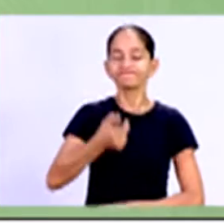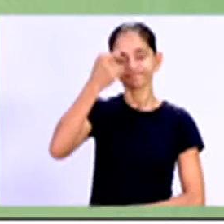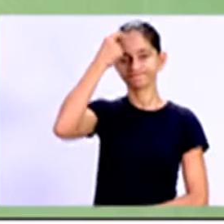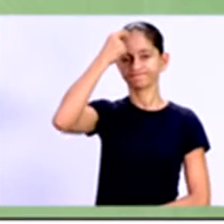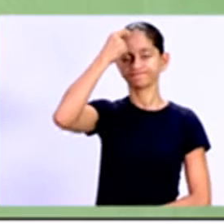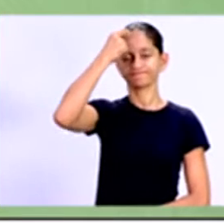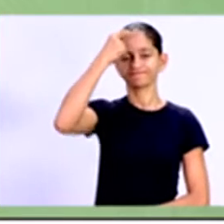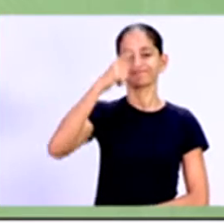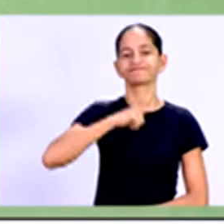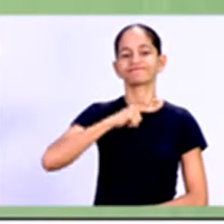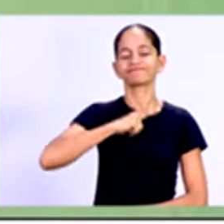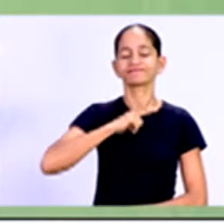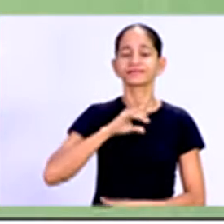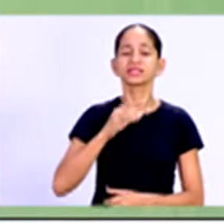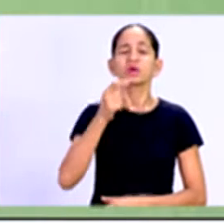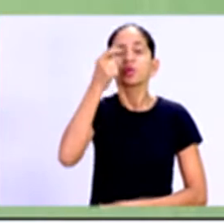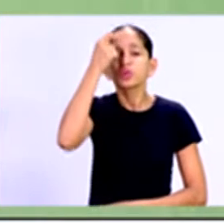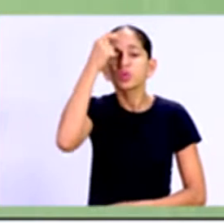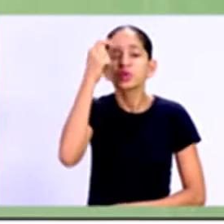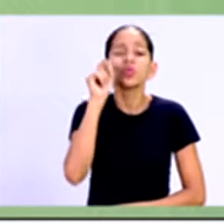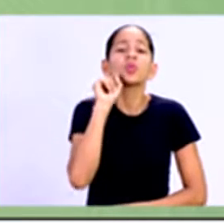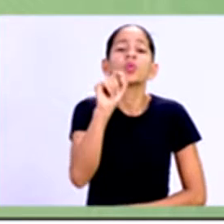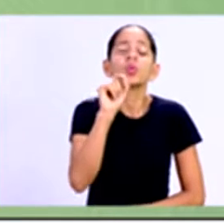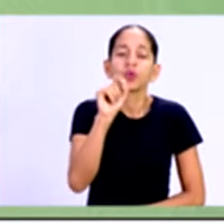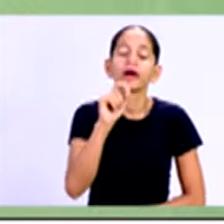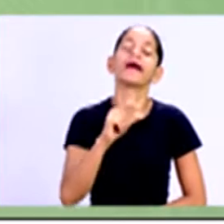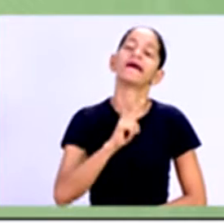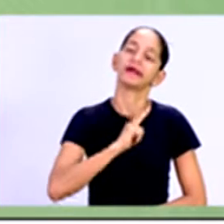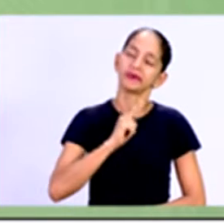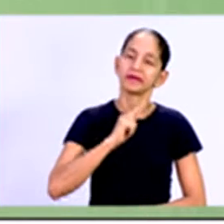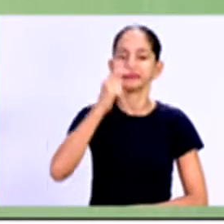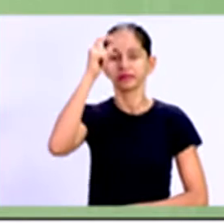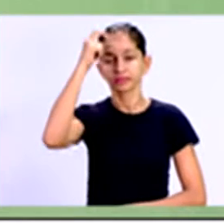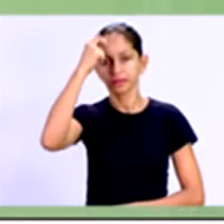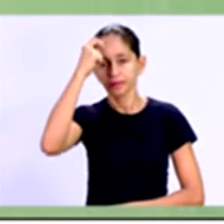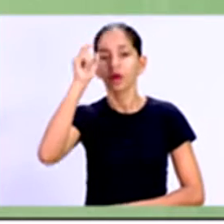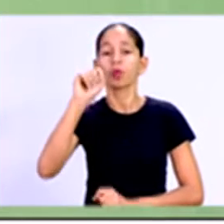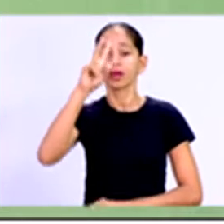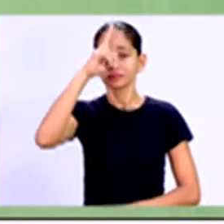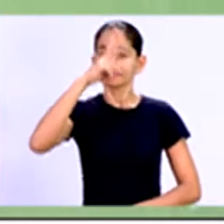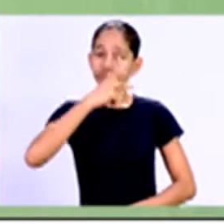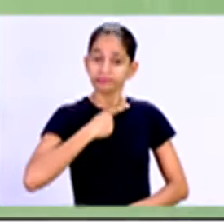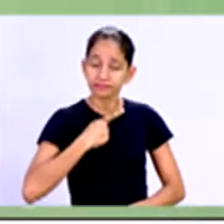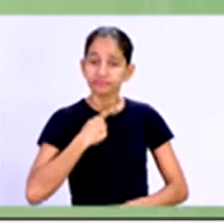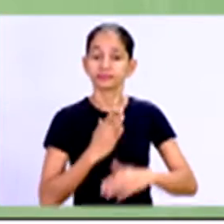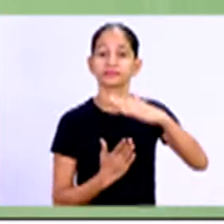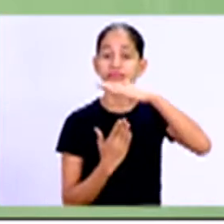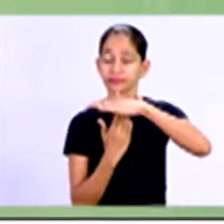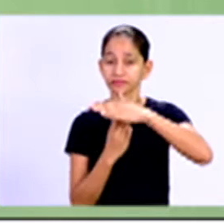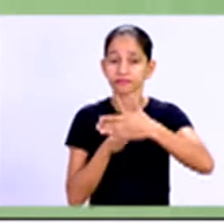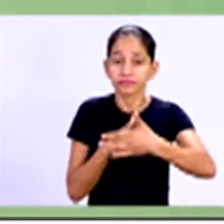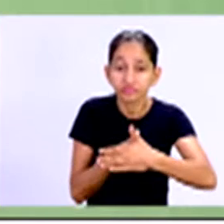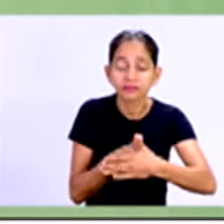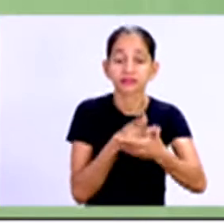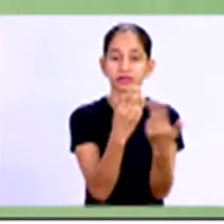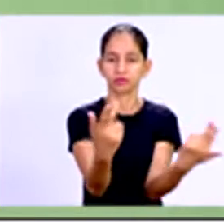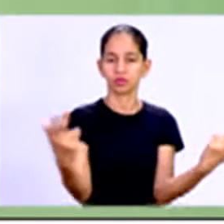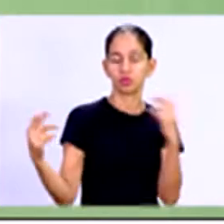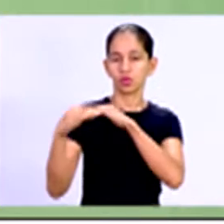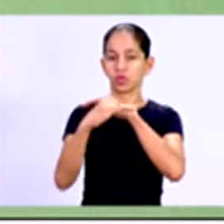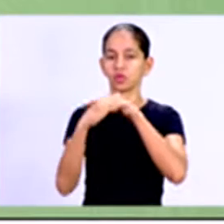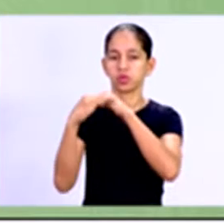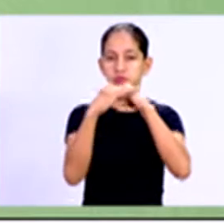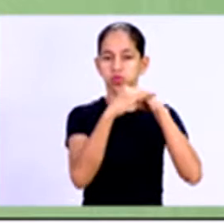consciente. Consciente do quê? Né? Consciente de si e dos outros, como pessoas iguais